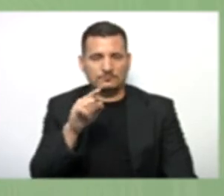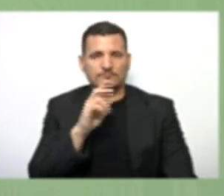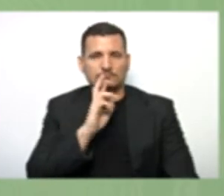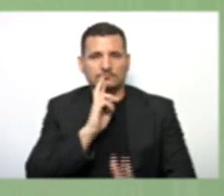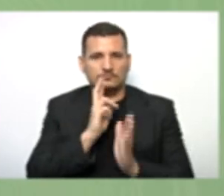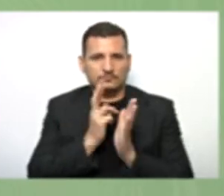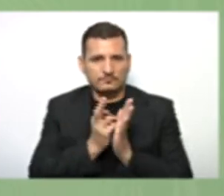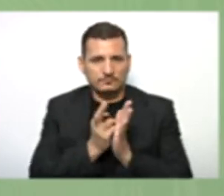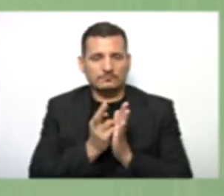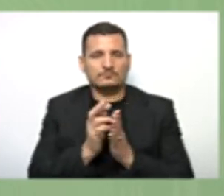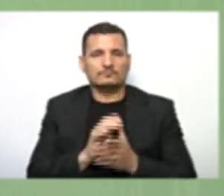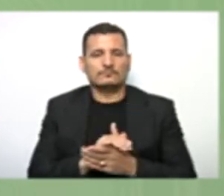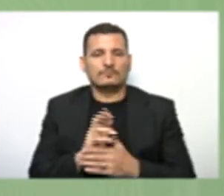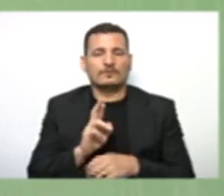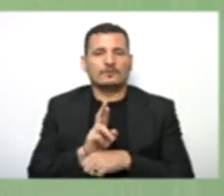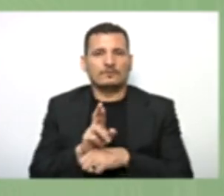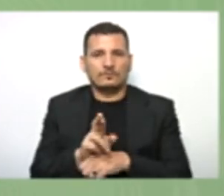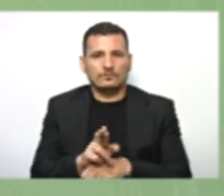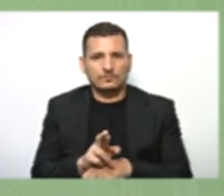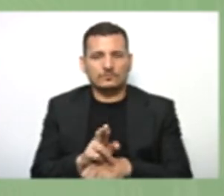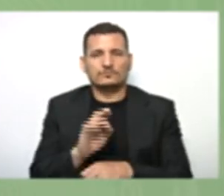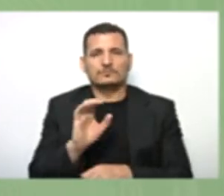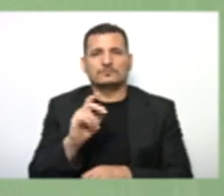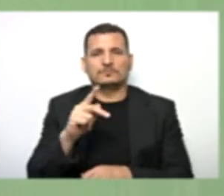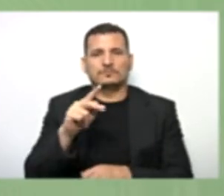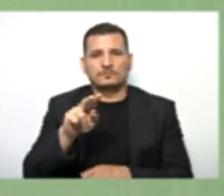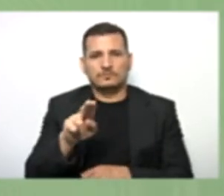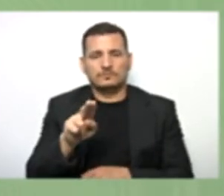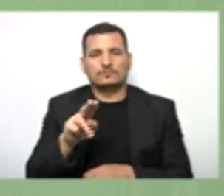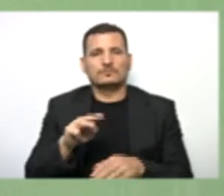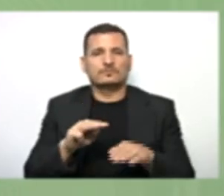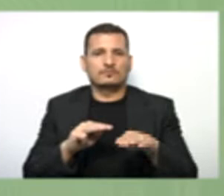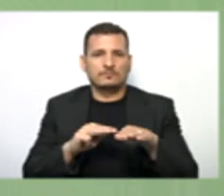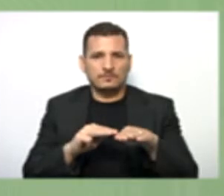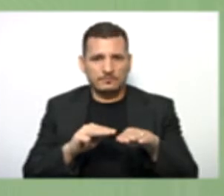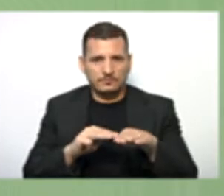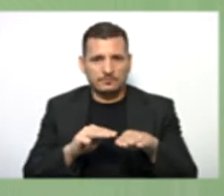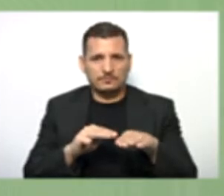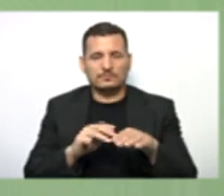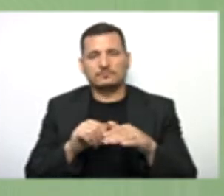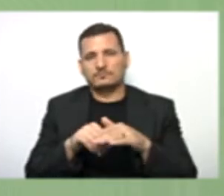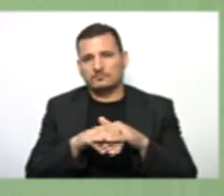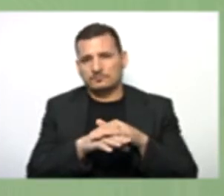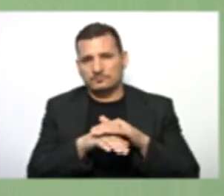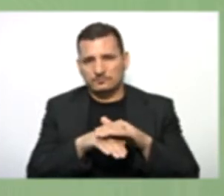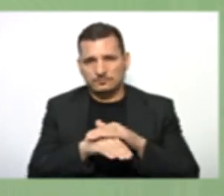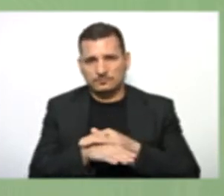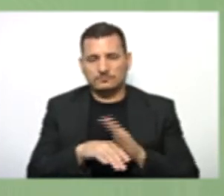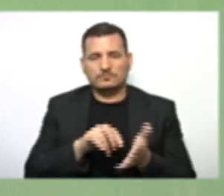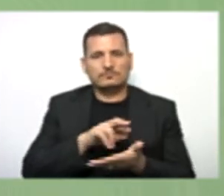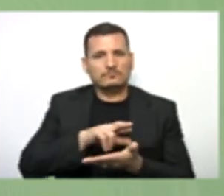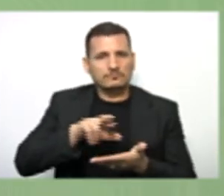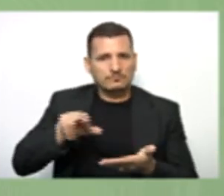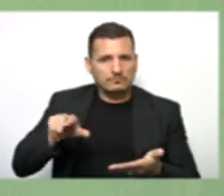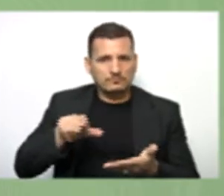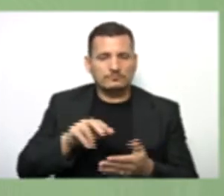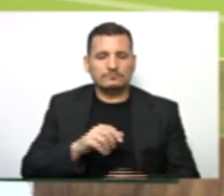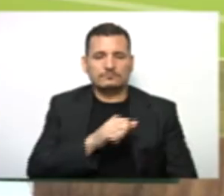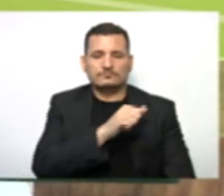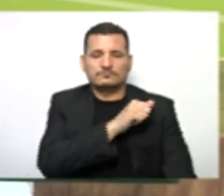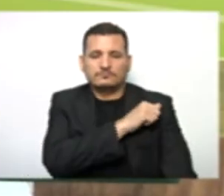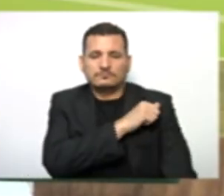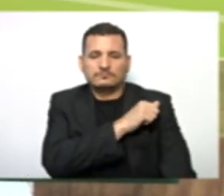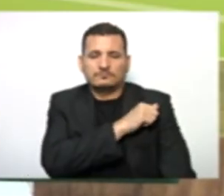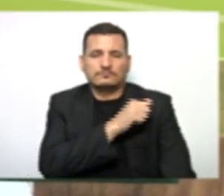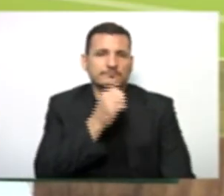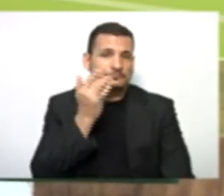respondeu: recursos de hardware, CPU, memória, armazenamento e outros. Já a aluna